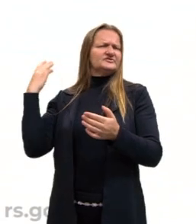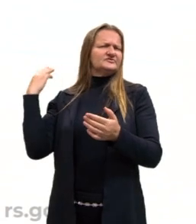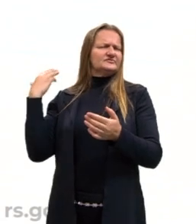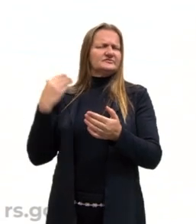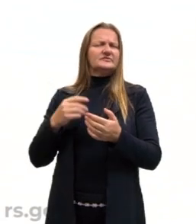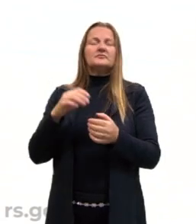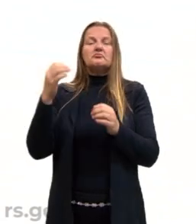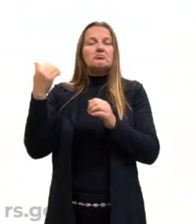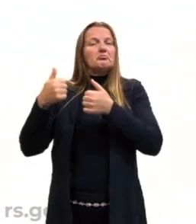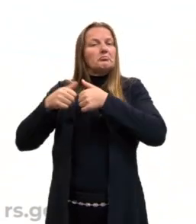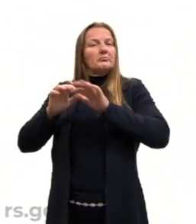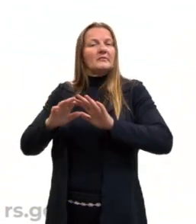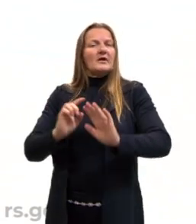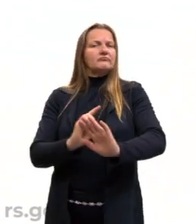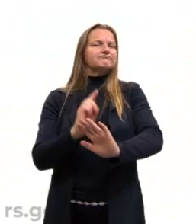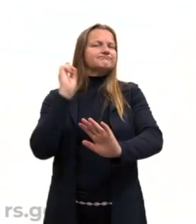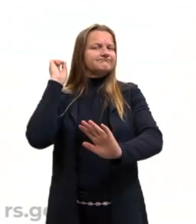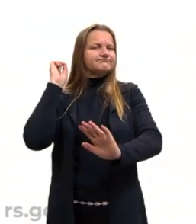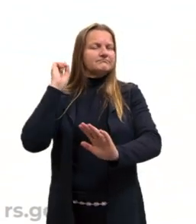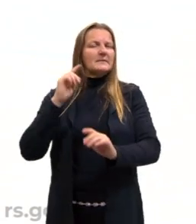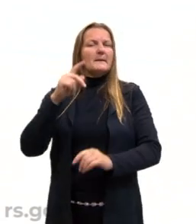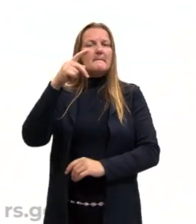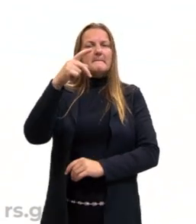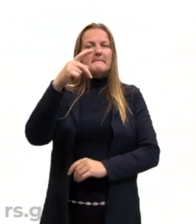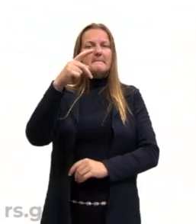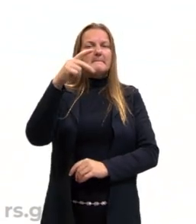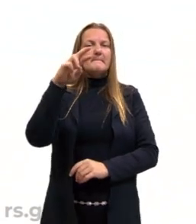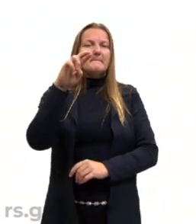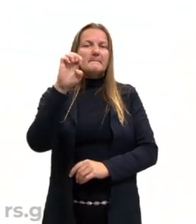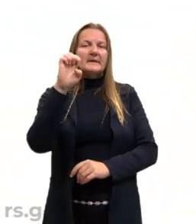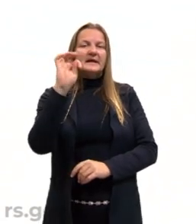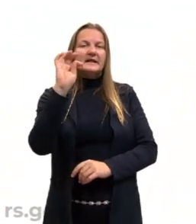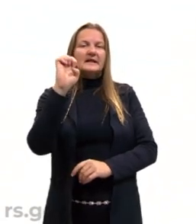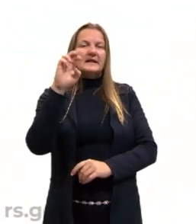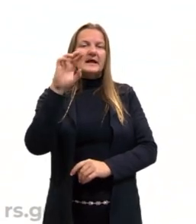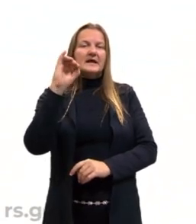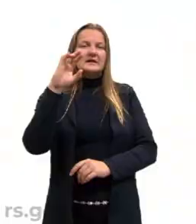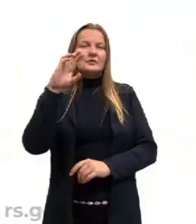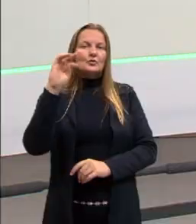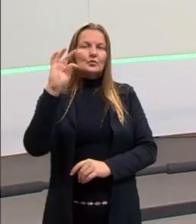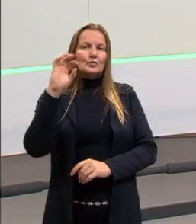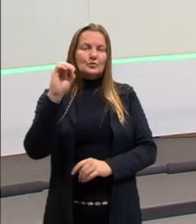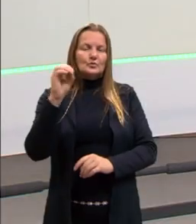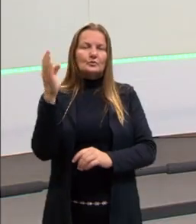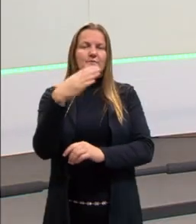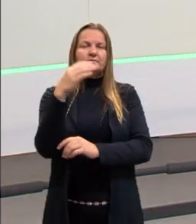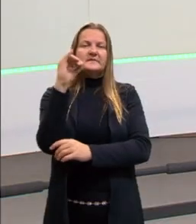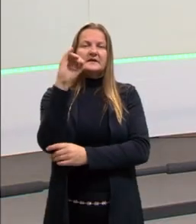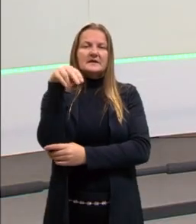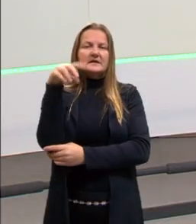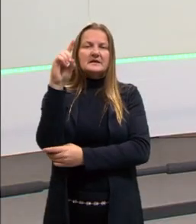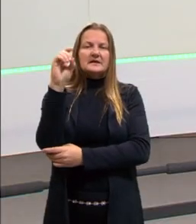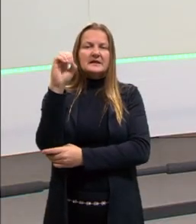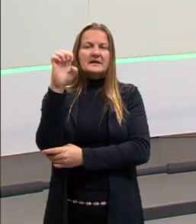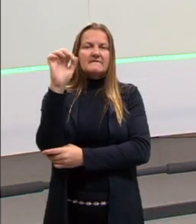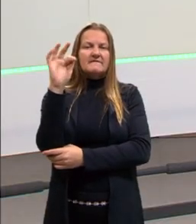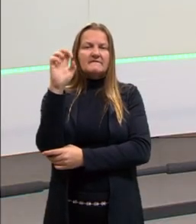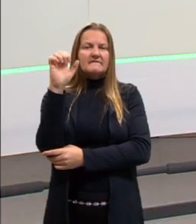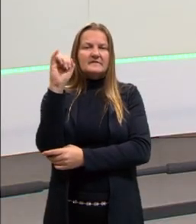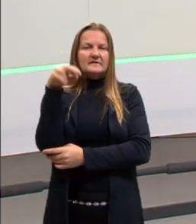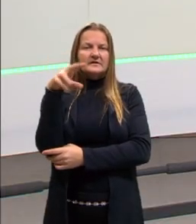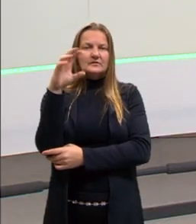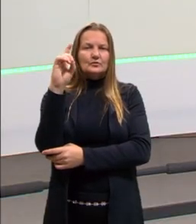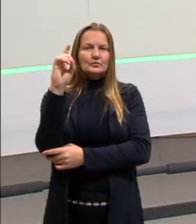no passado e lá ficaram isso se refere então ao pretérito indefinidos ações encerradas sem